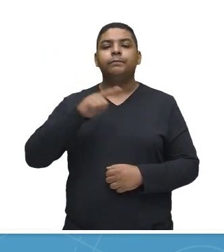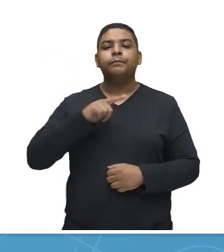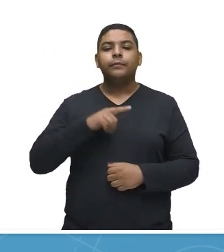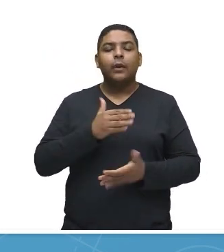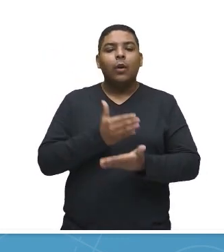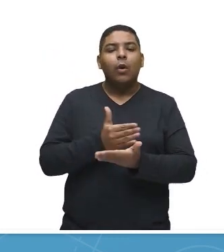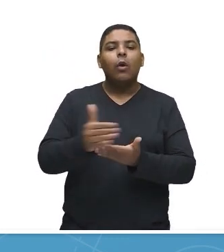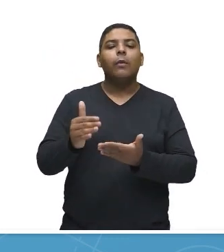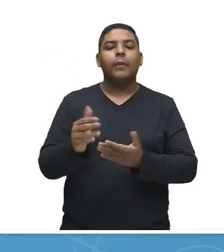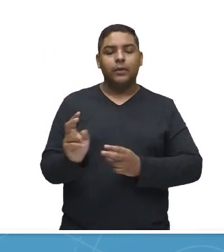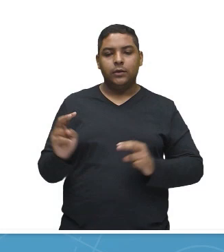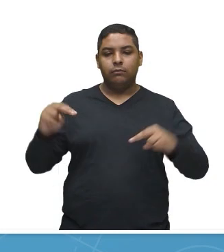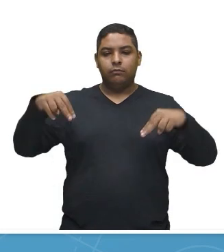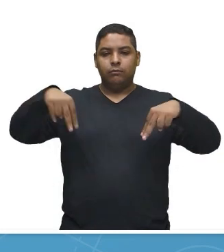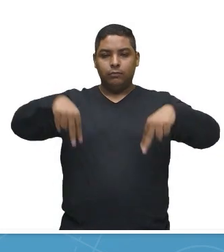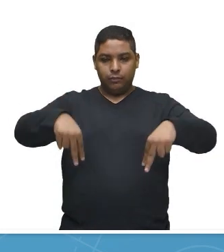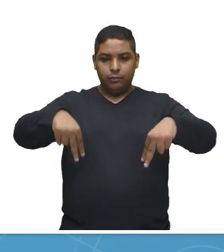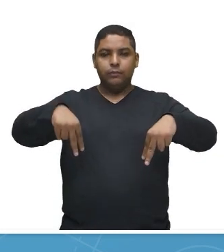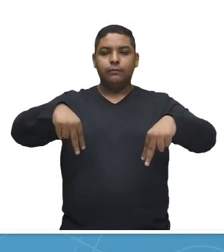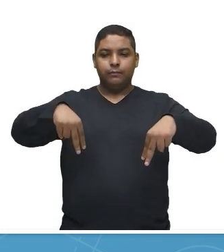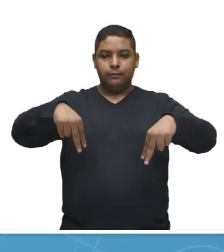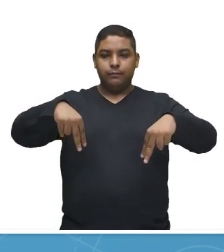iniciar em pé, a luta de pé,